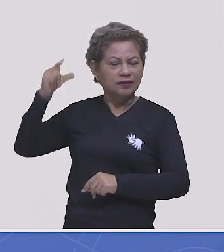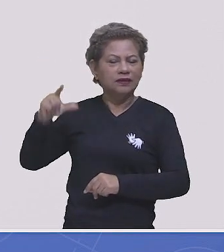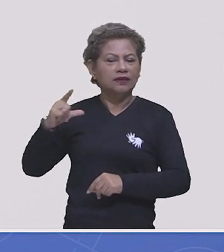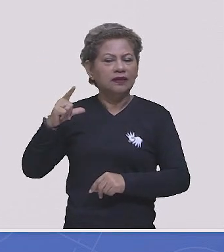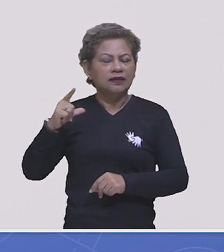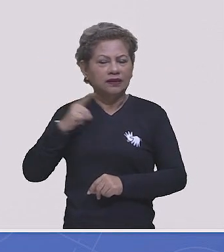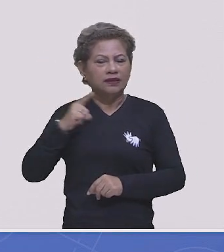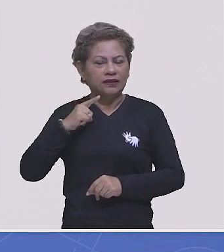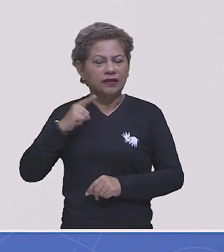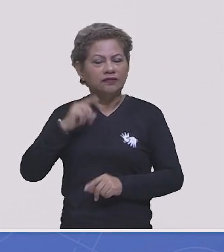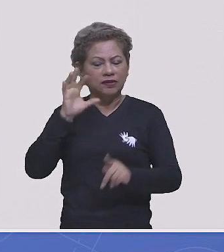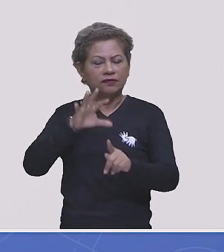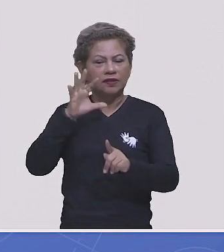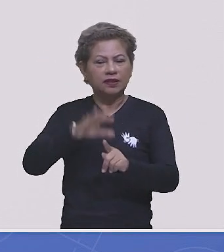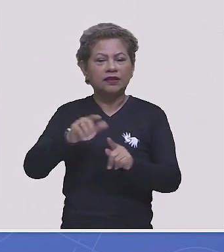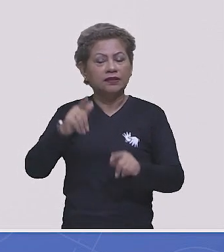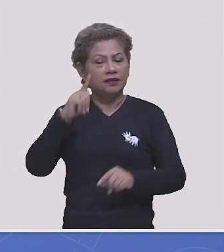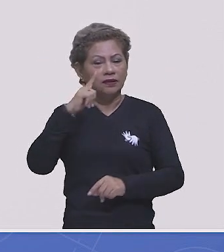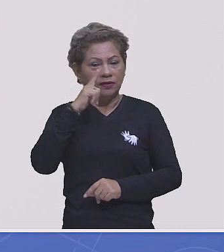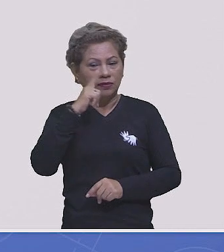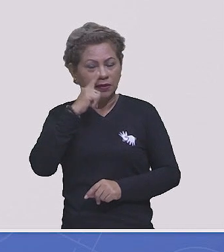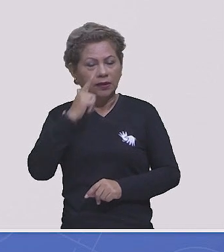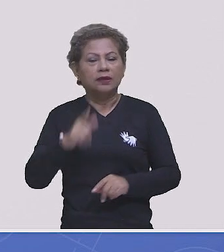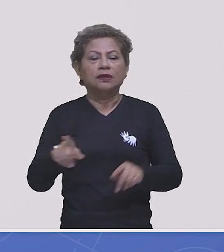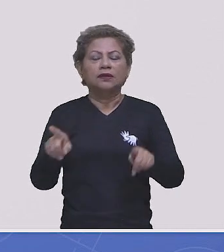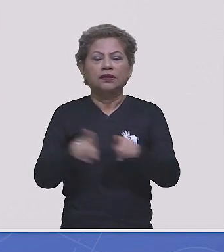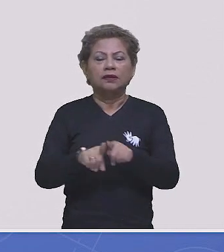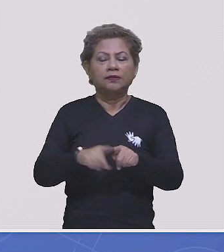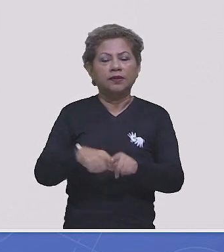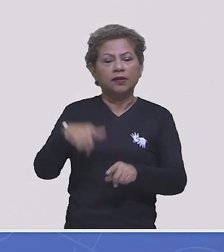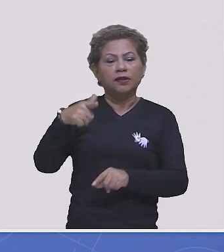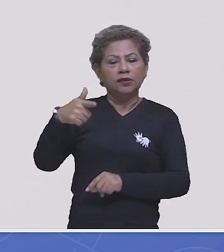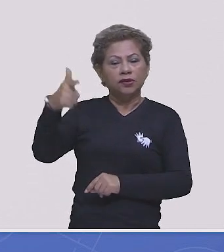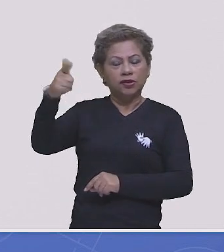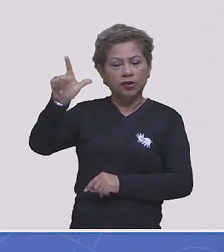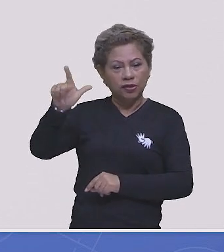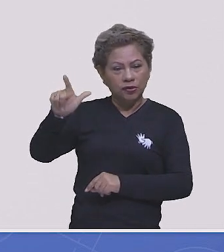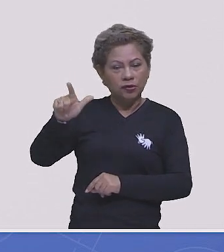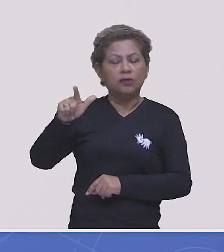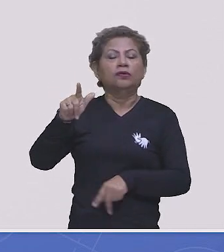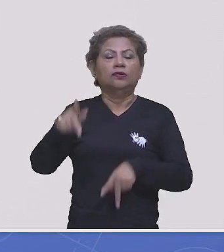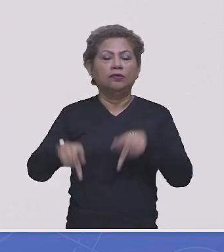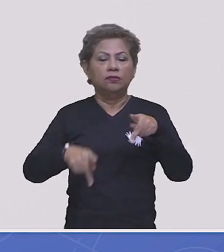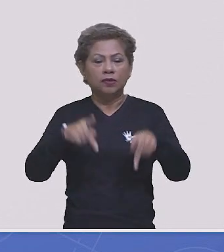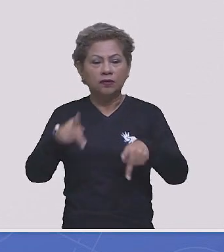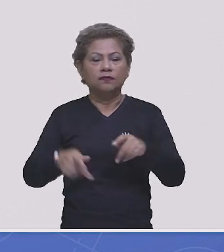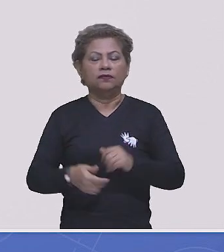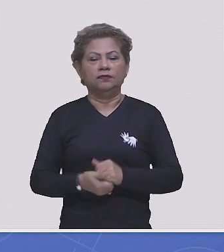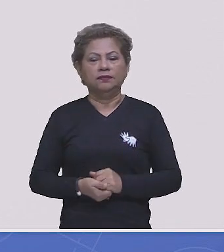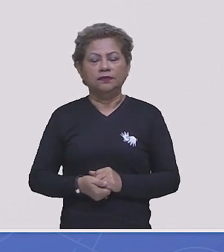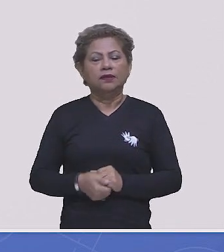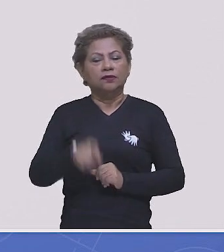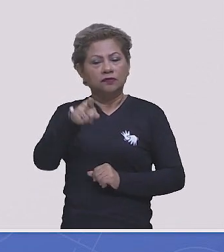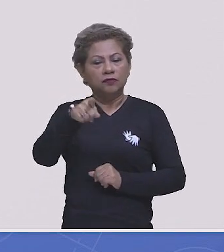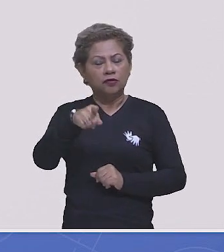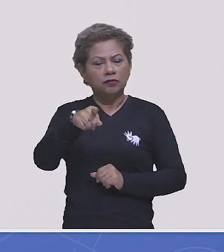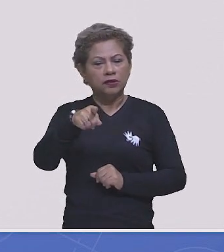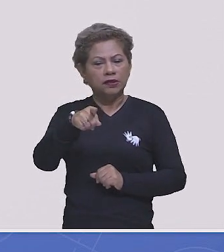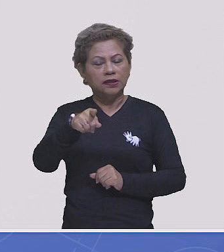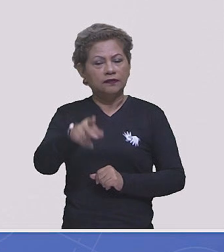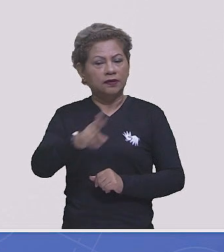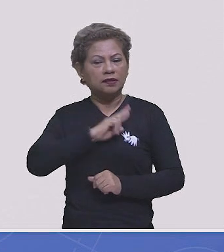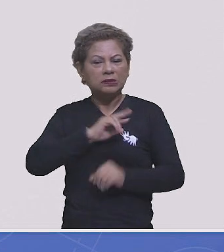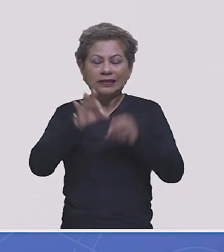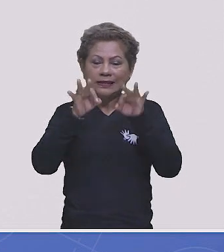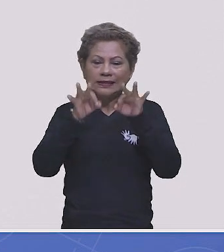dos gregos e dos etruscos, considere as afirmações a seguir para assinalar a alternativa